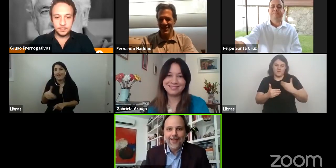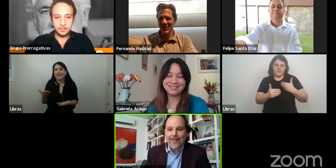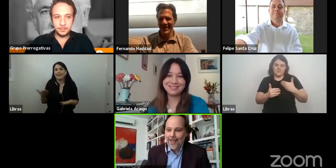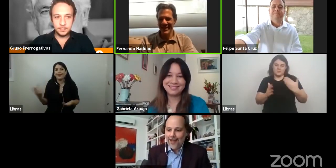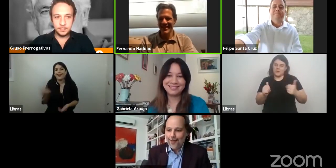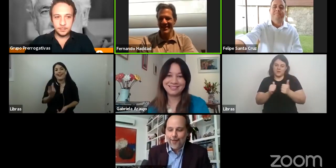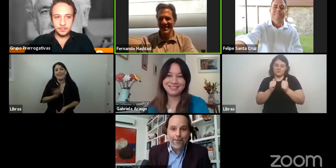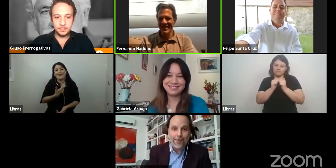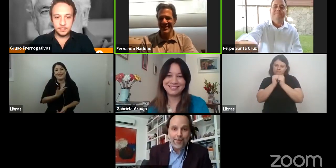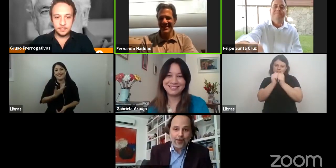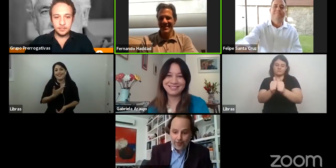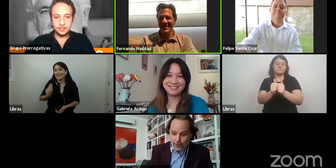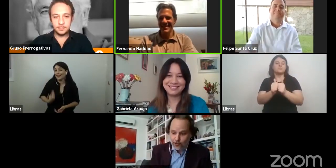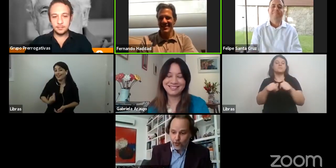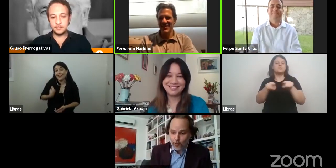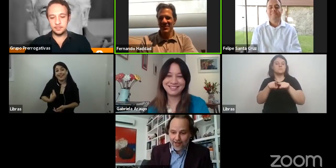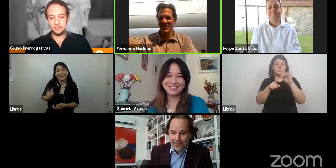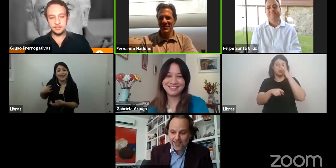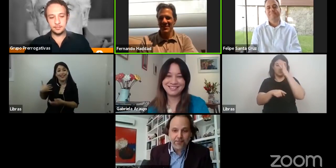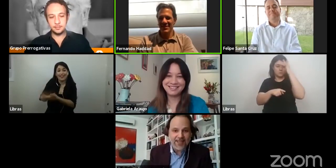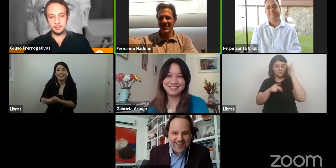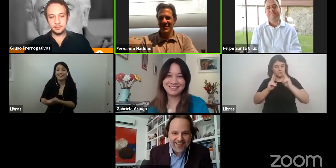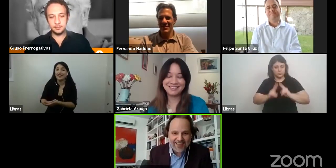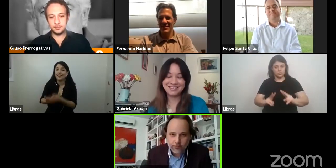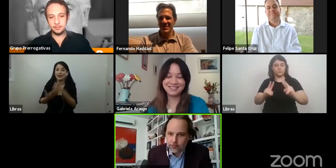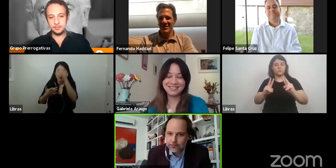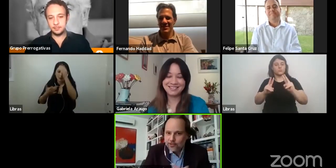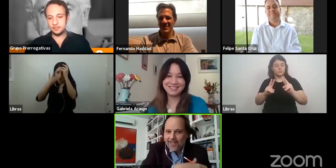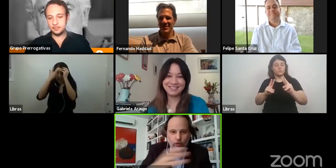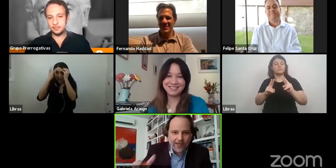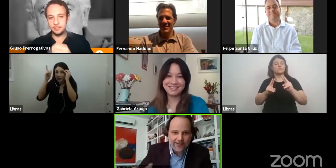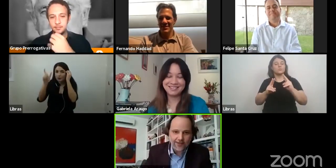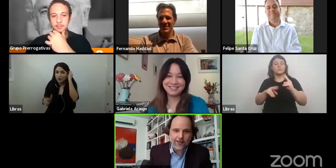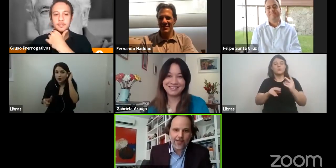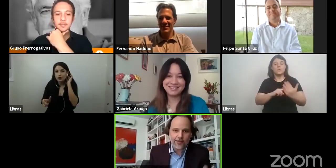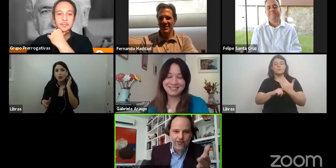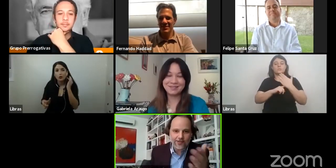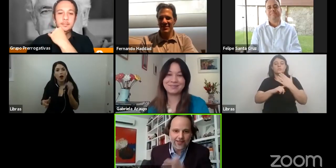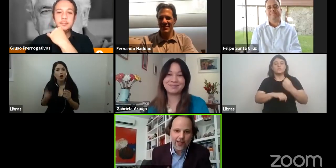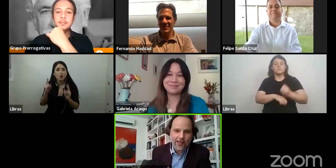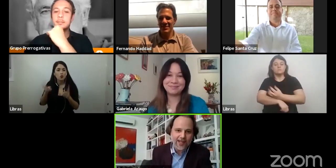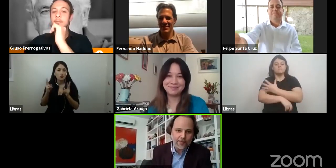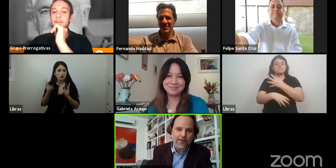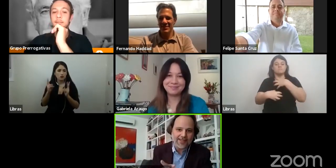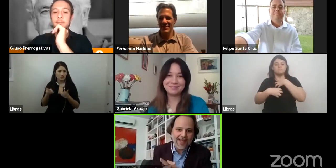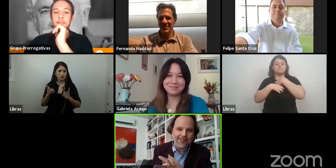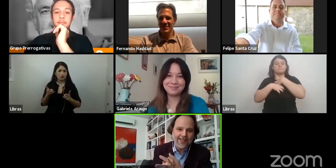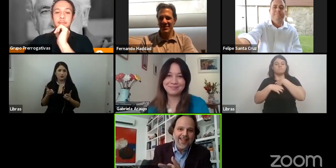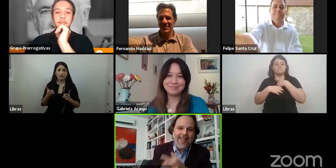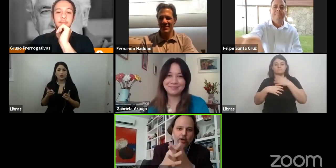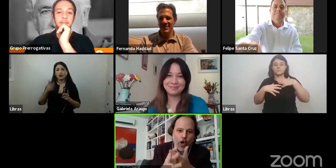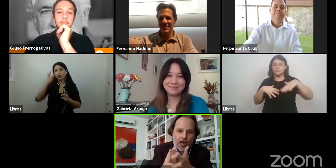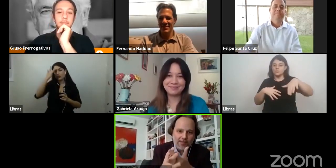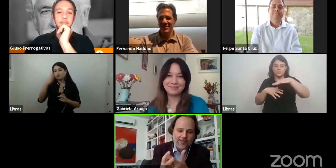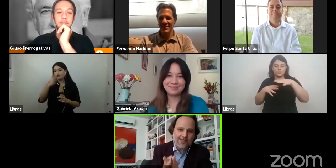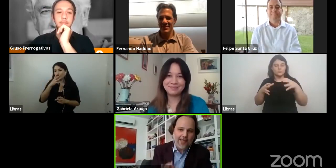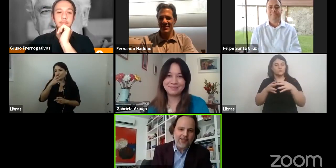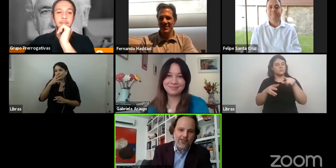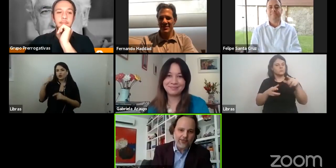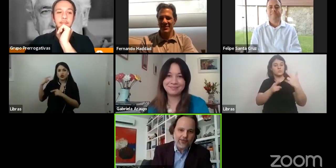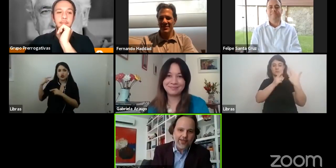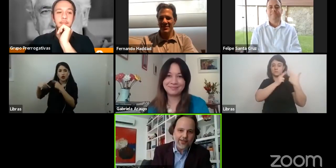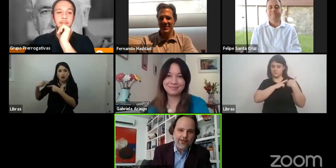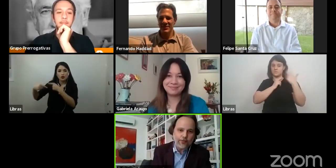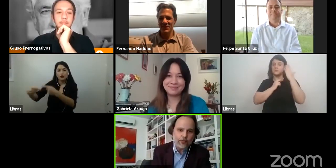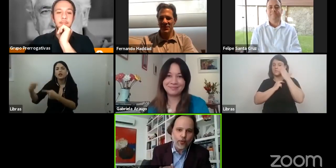vida, uma pessoa que continua inspirando gerações, né? Eu quero te dizer que você tem uma responsabilidade enorme, você